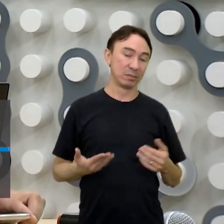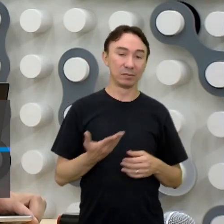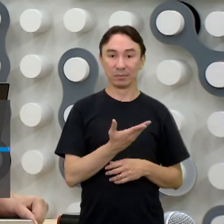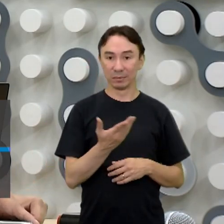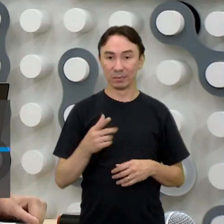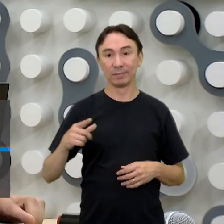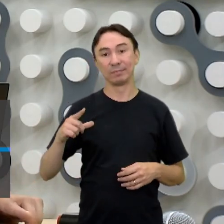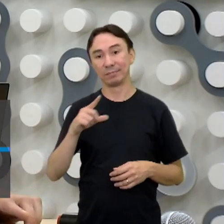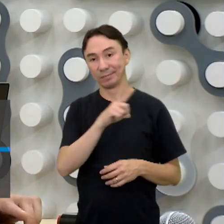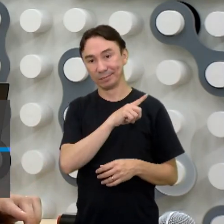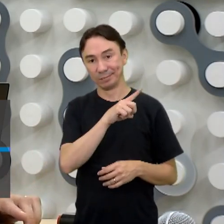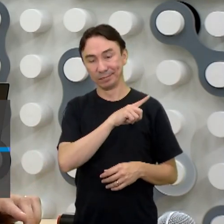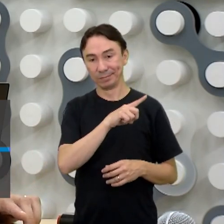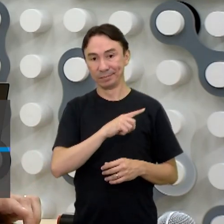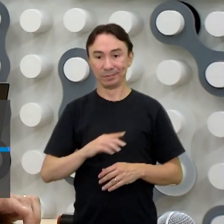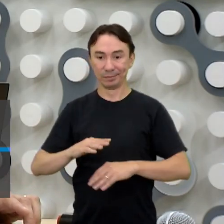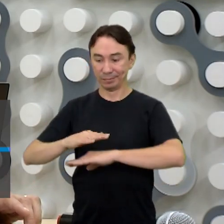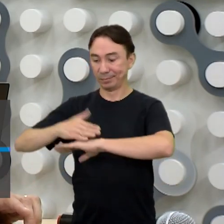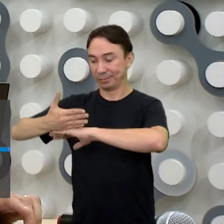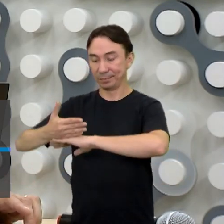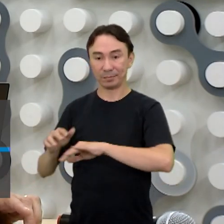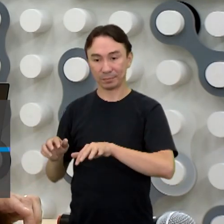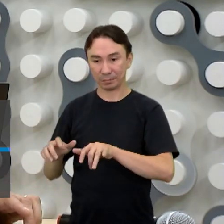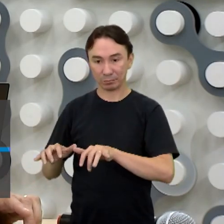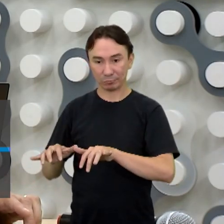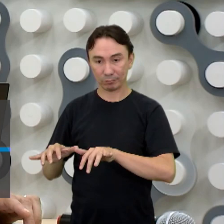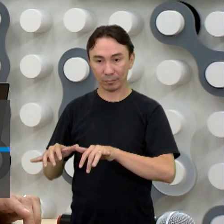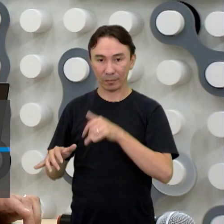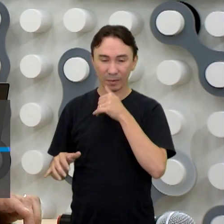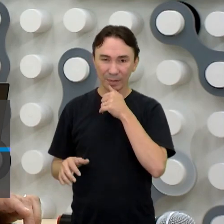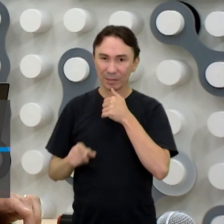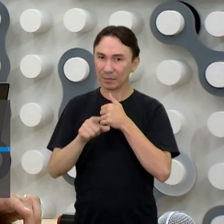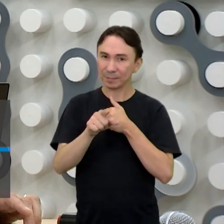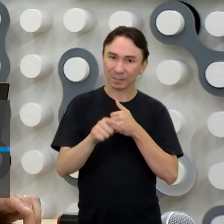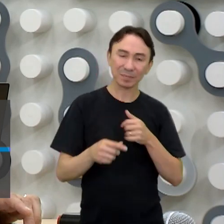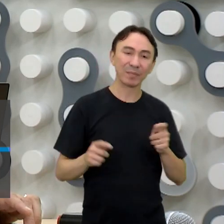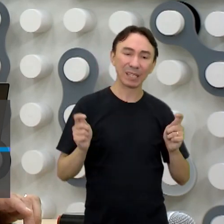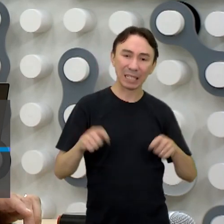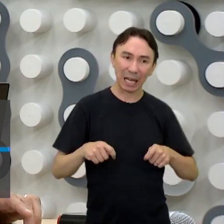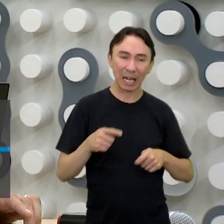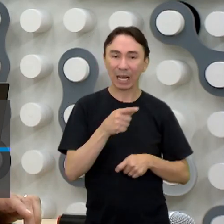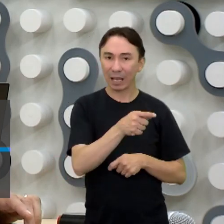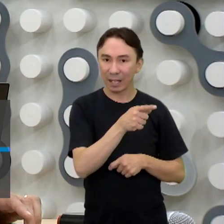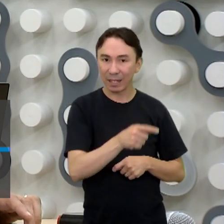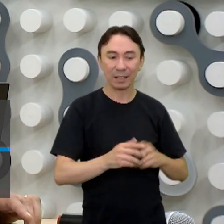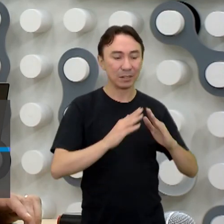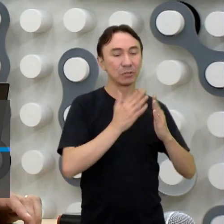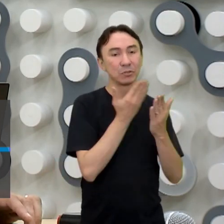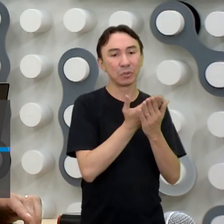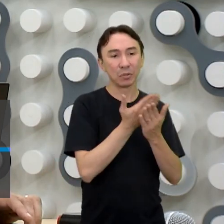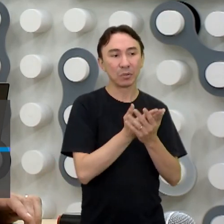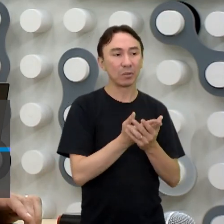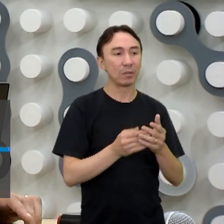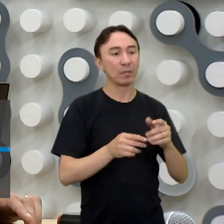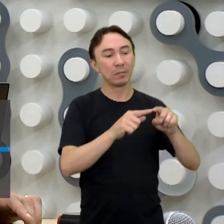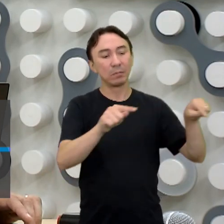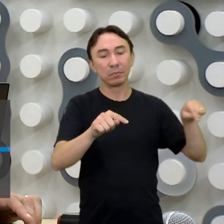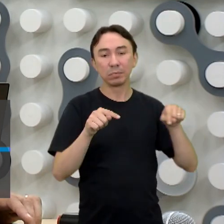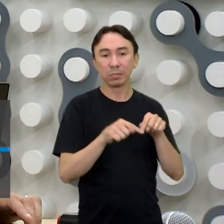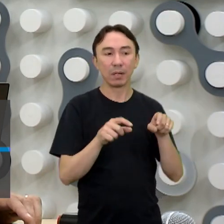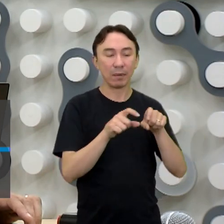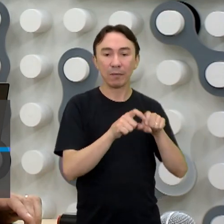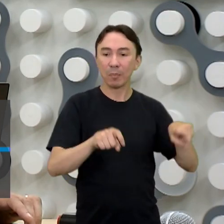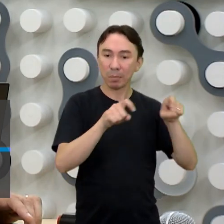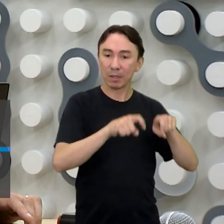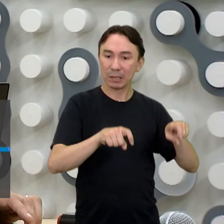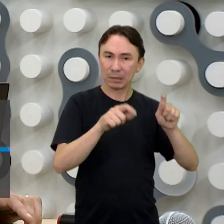tenha, a sala de informática da escola, ela é acessível, dá para utilizar. Locais onde podemos nos reunir, além da